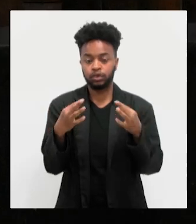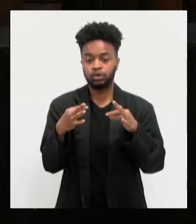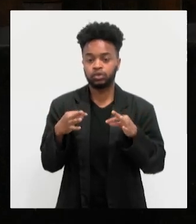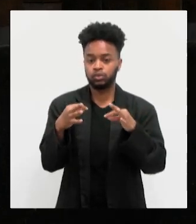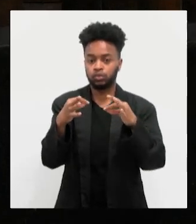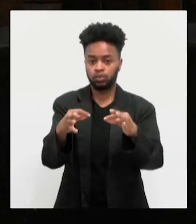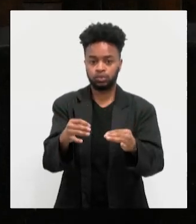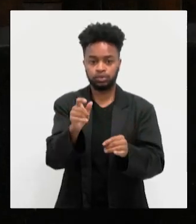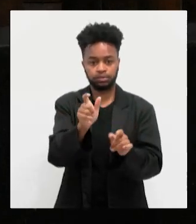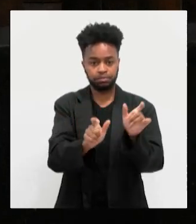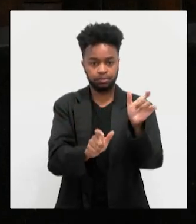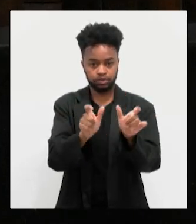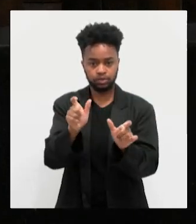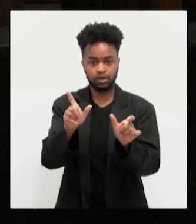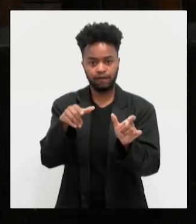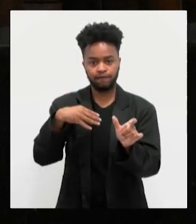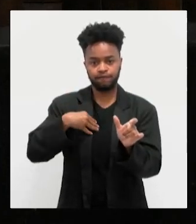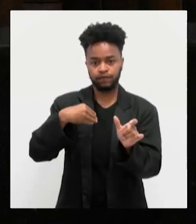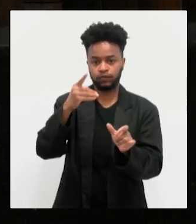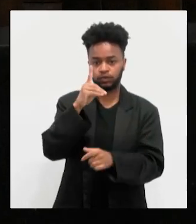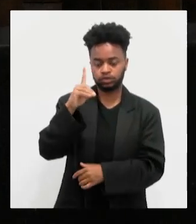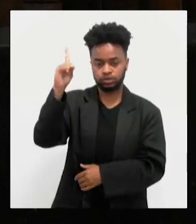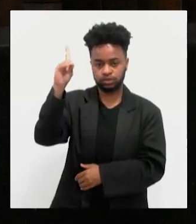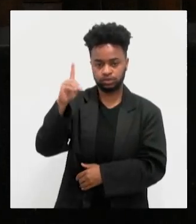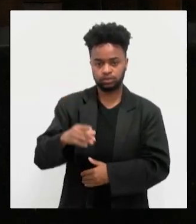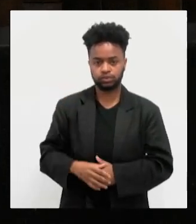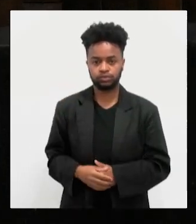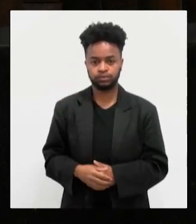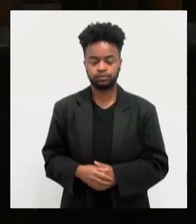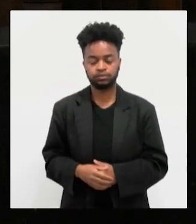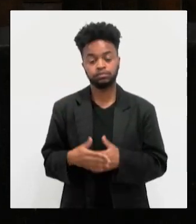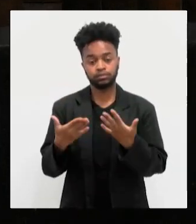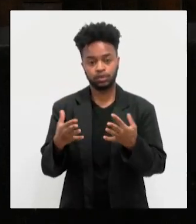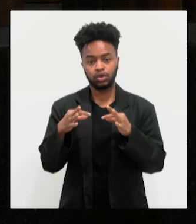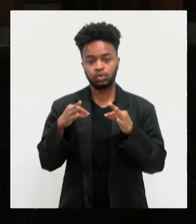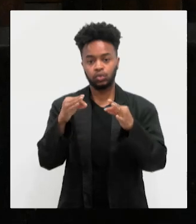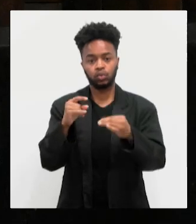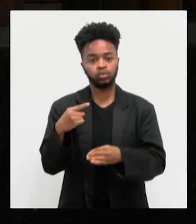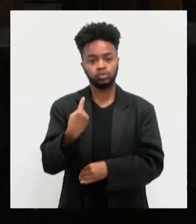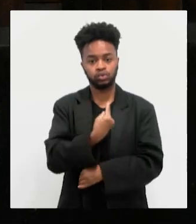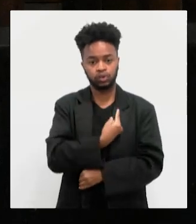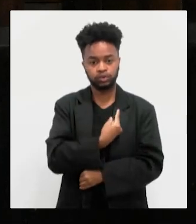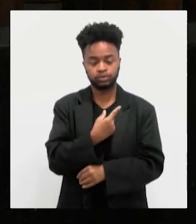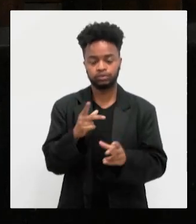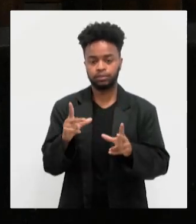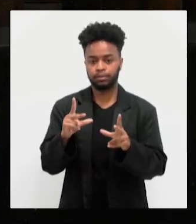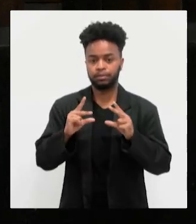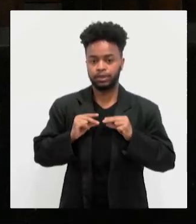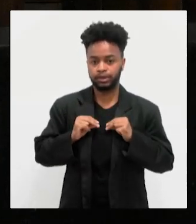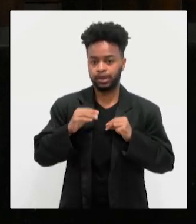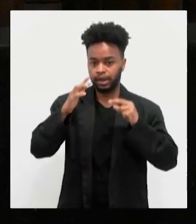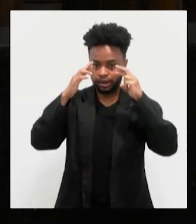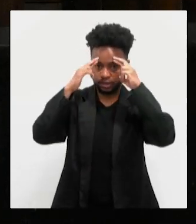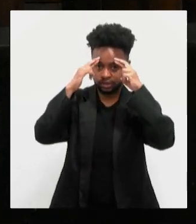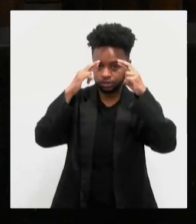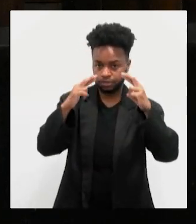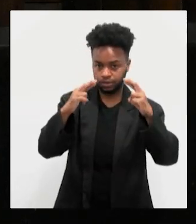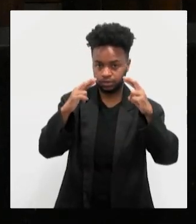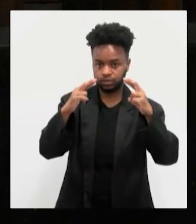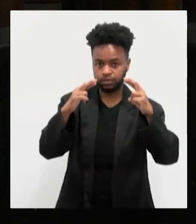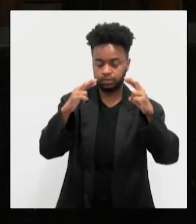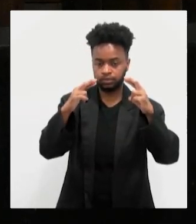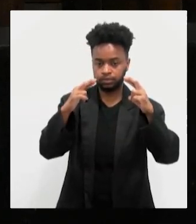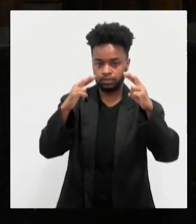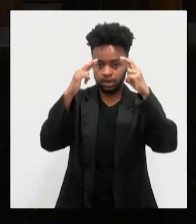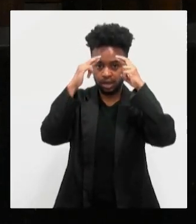nós somos filhos de Deus. Então, todos nós merecemos respeitar